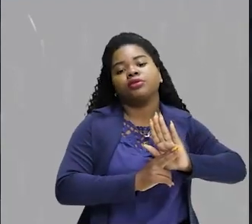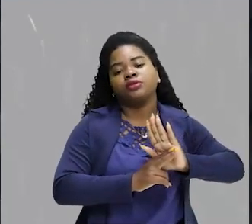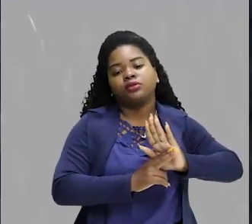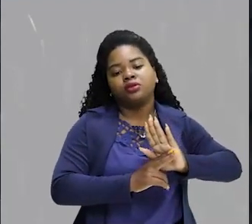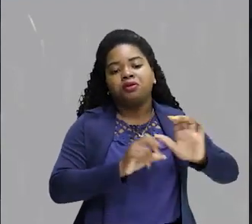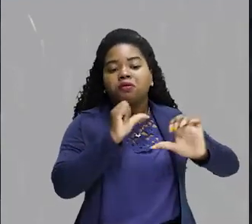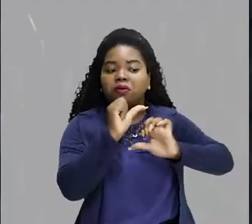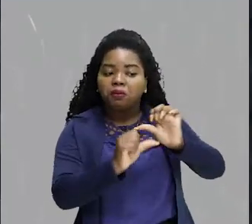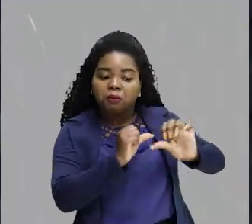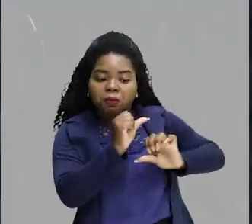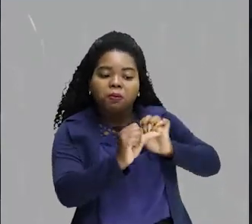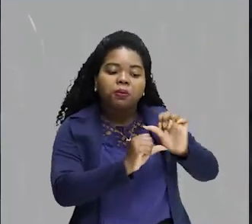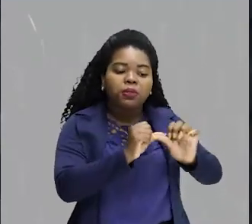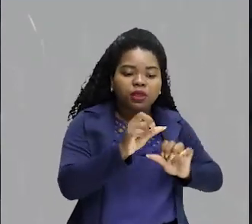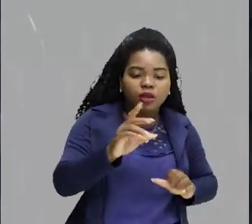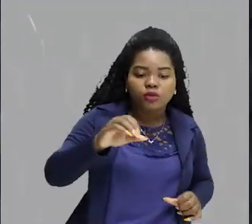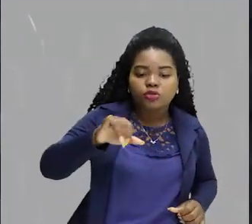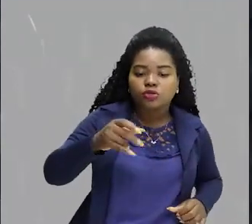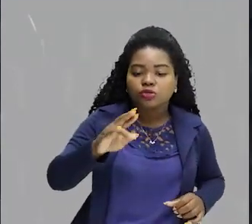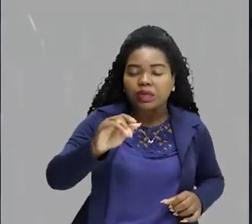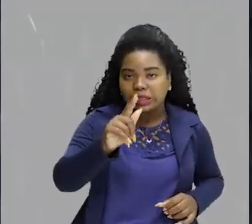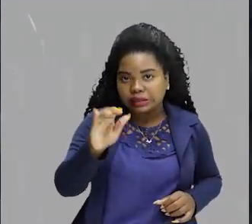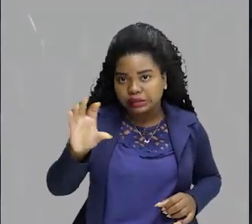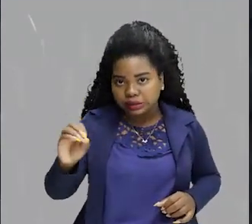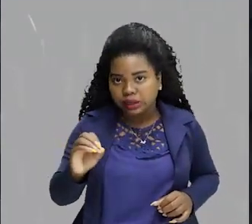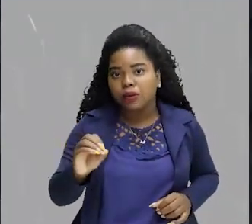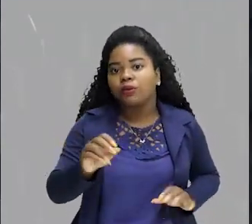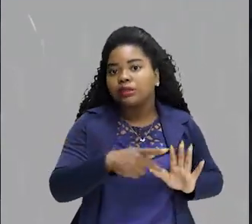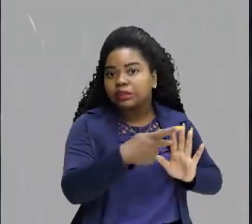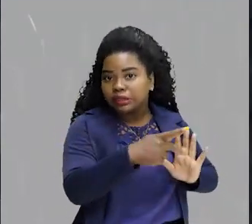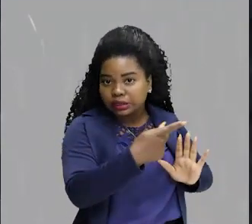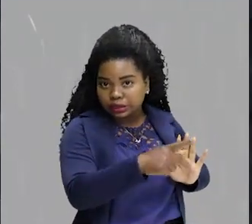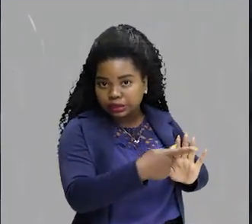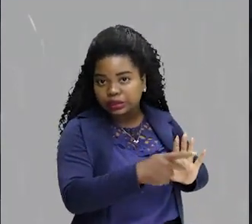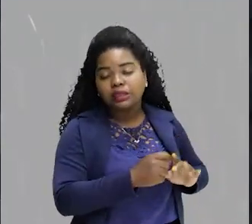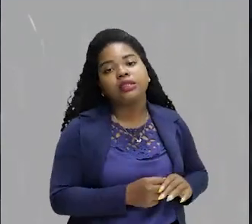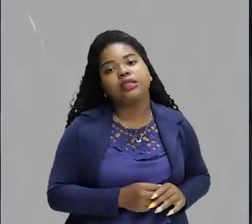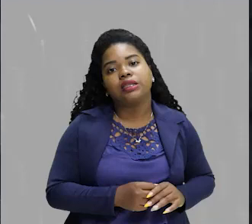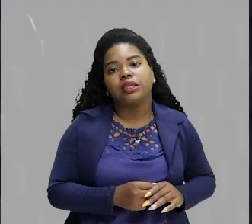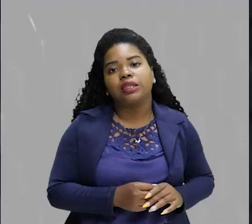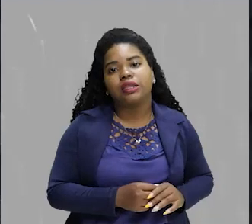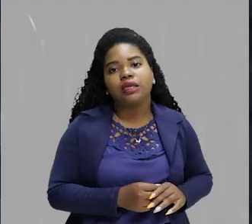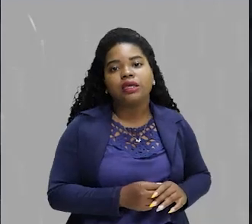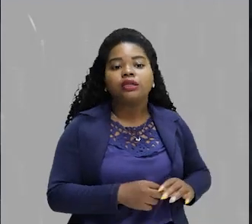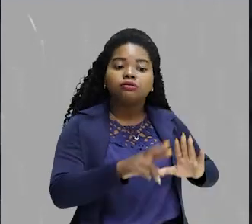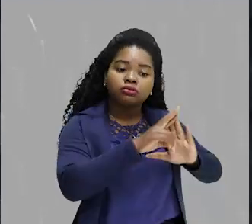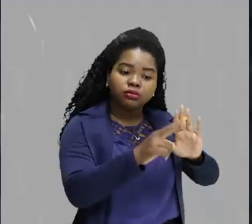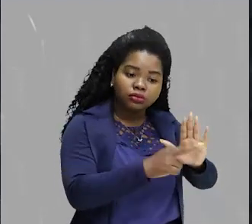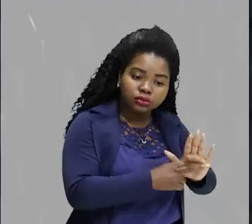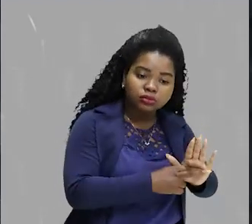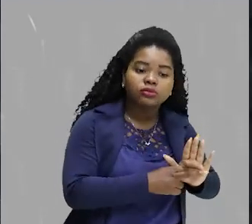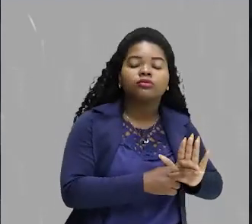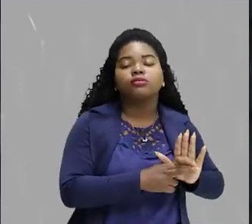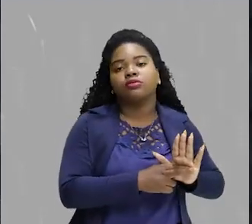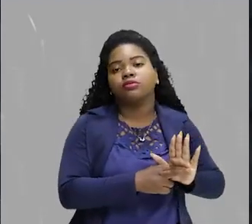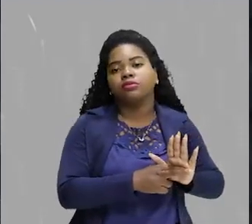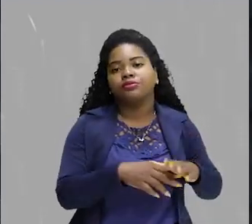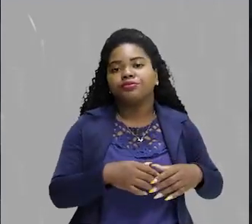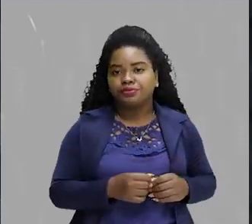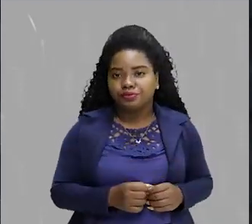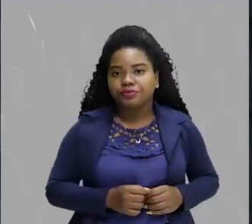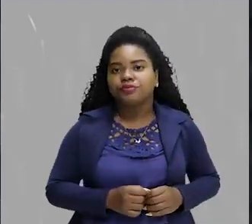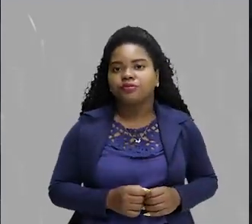alterar a conjugação dele, eu vou fazer a conjugação dele seguindo o mesmo modelo. Qual é o modelo? Qual é a